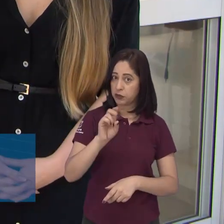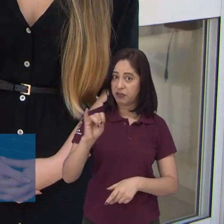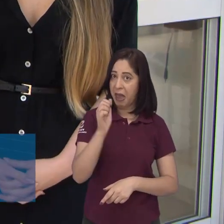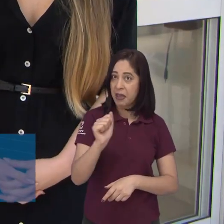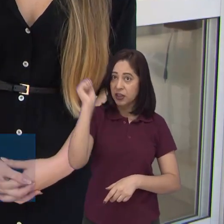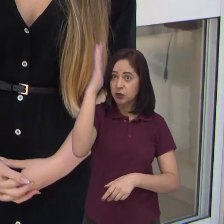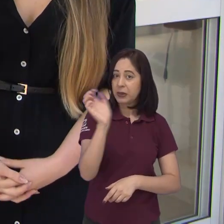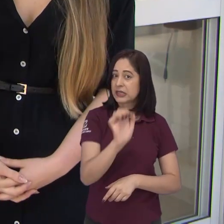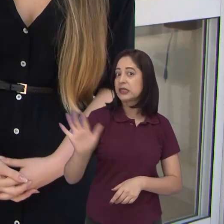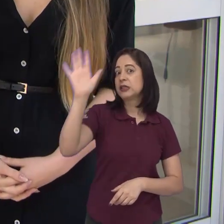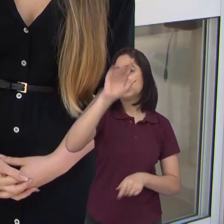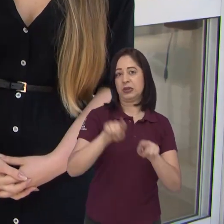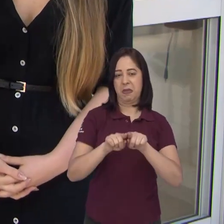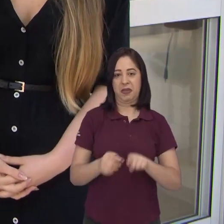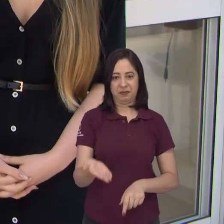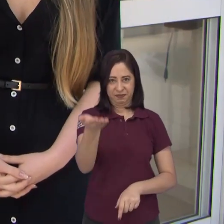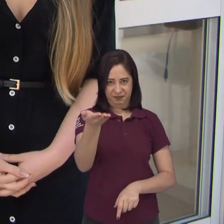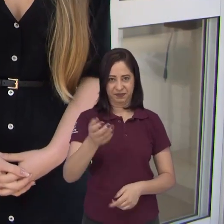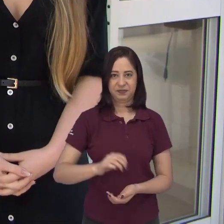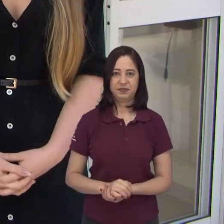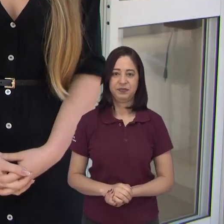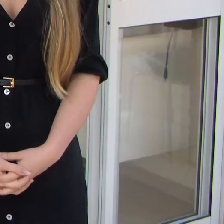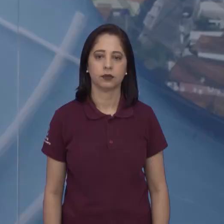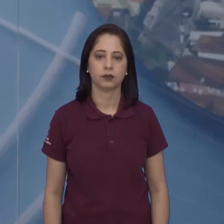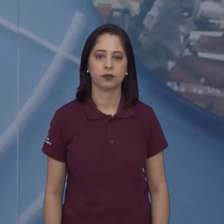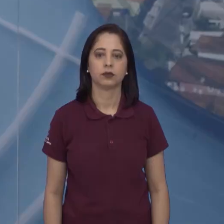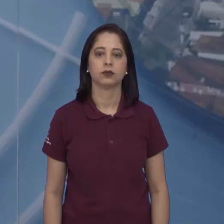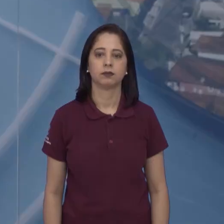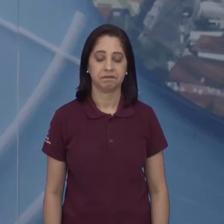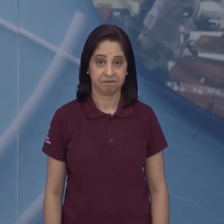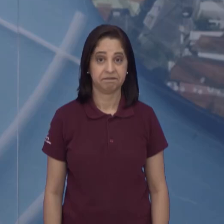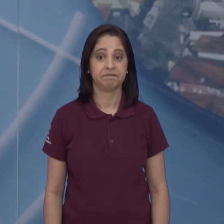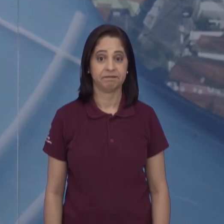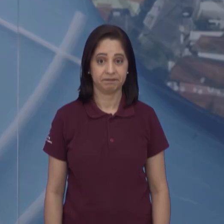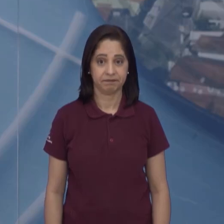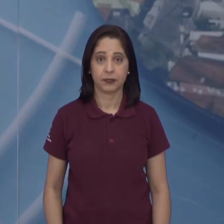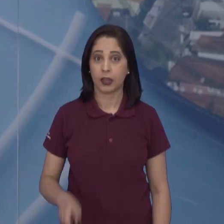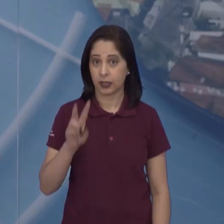crescendo aqui na cidade e no Brasil todo. Vou de volta com o estúdio. Tá aí, então, um